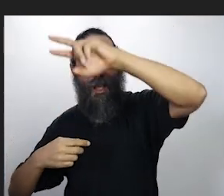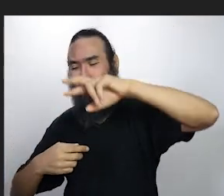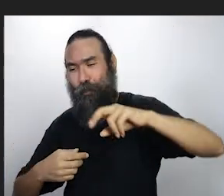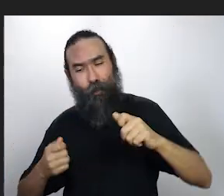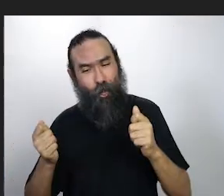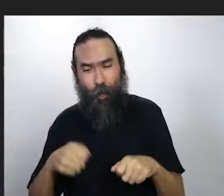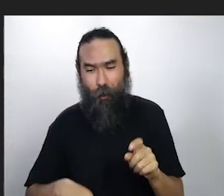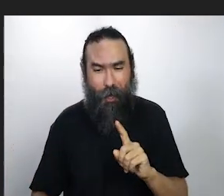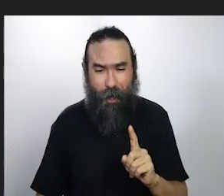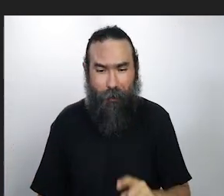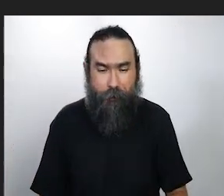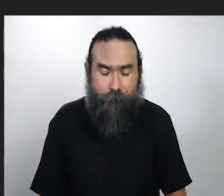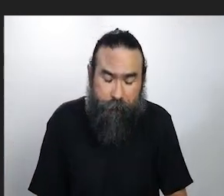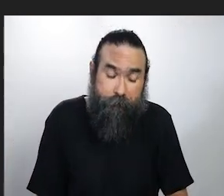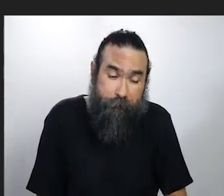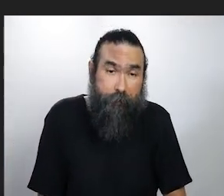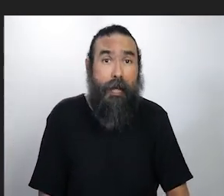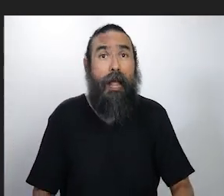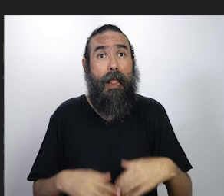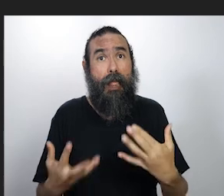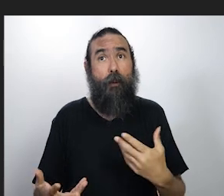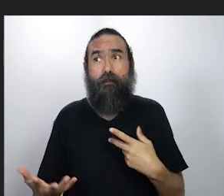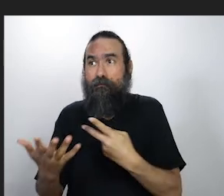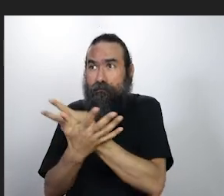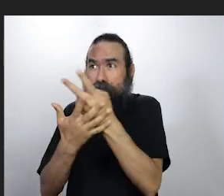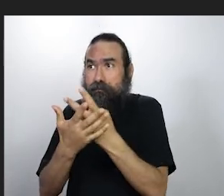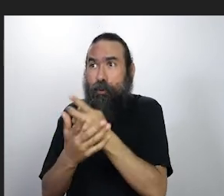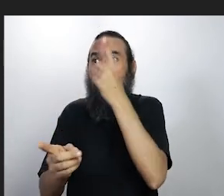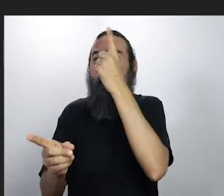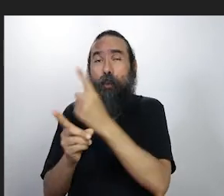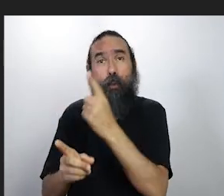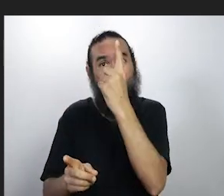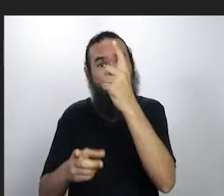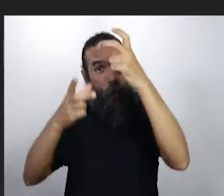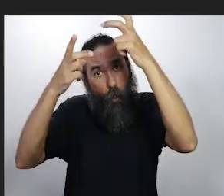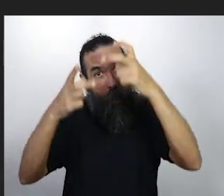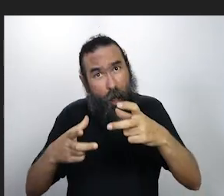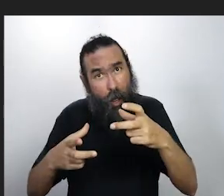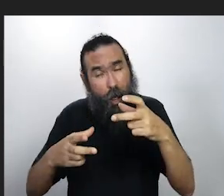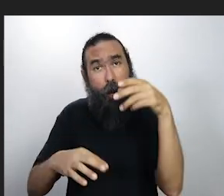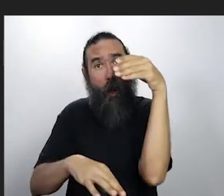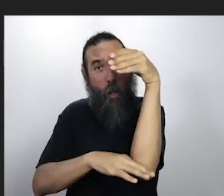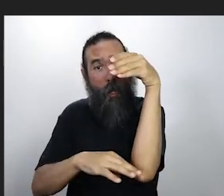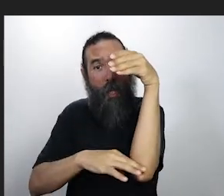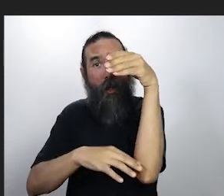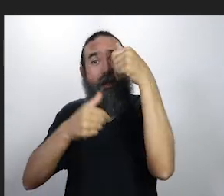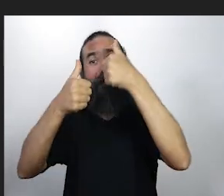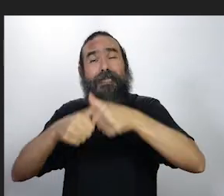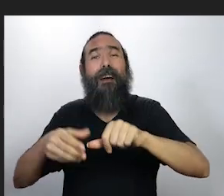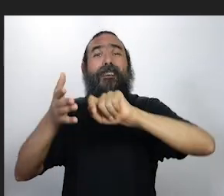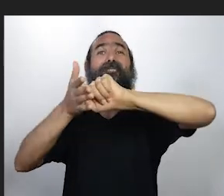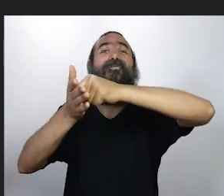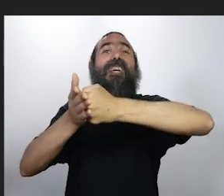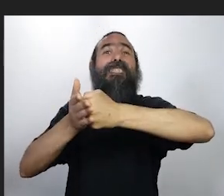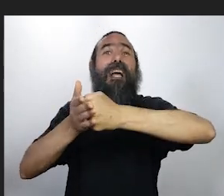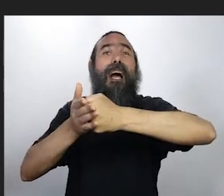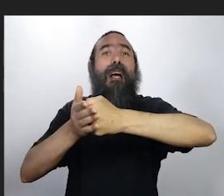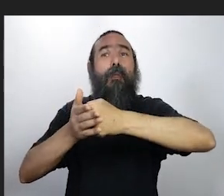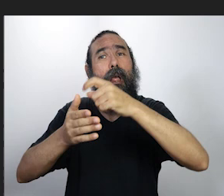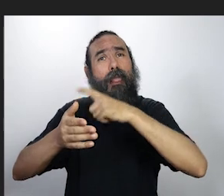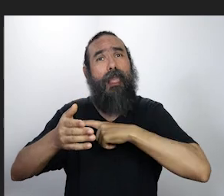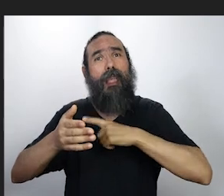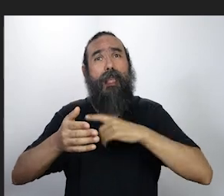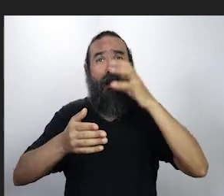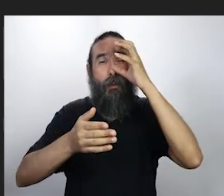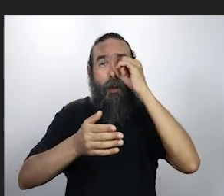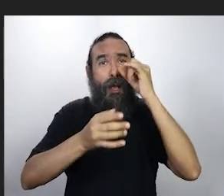uma inspiração, que tinha 9 chalés meio abandonados, assim, mas ainda servíveis, né? Eu falei, bom, está